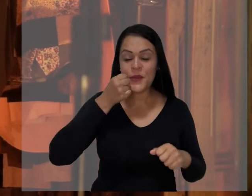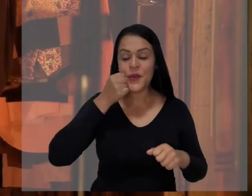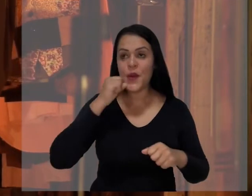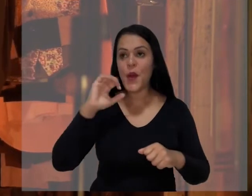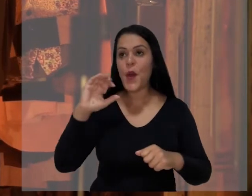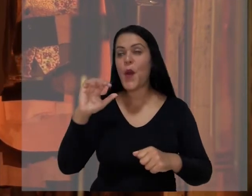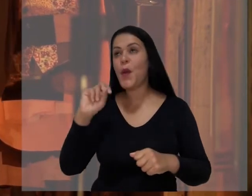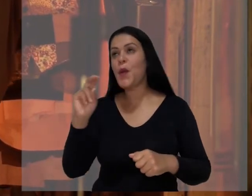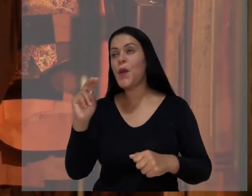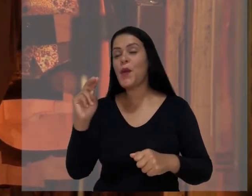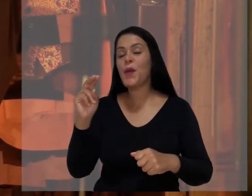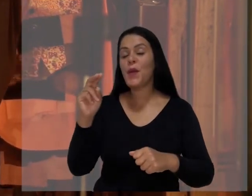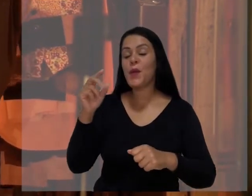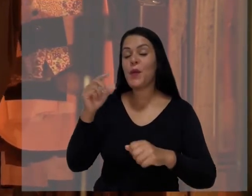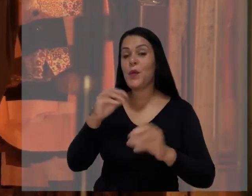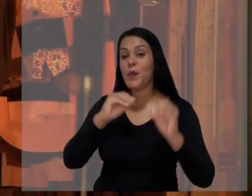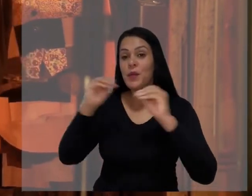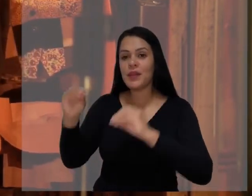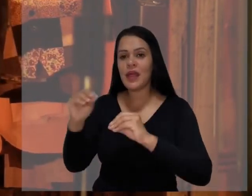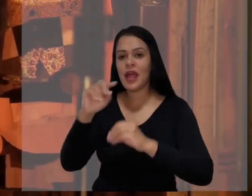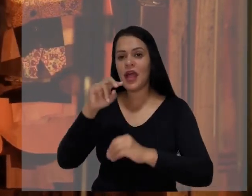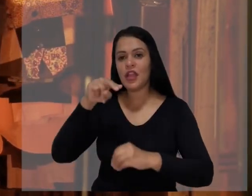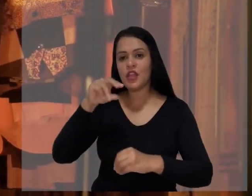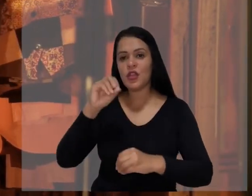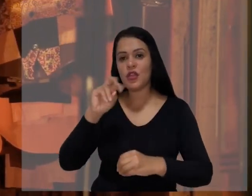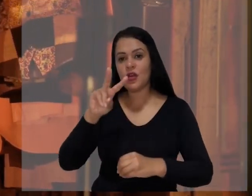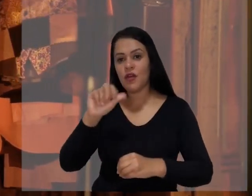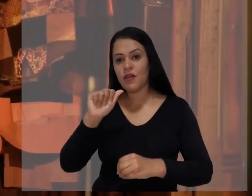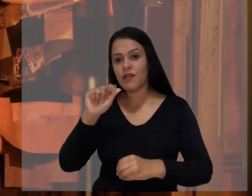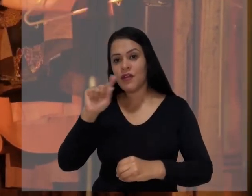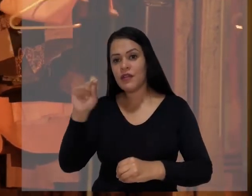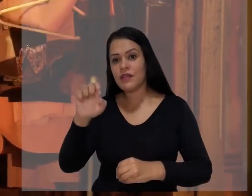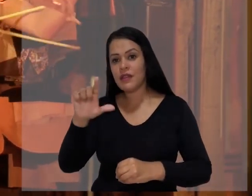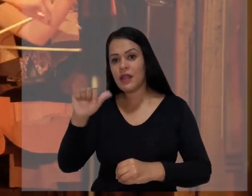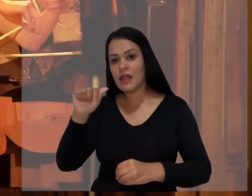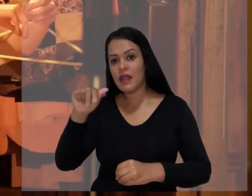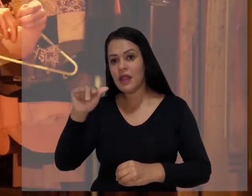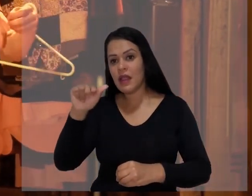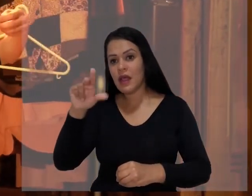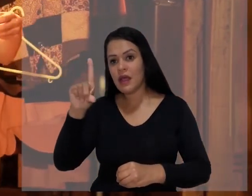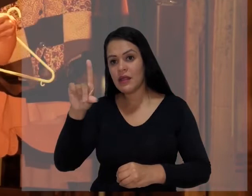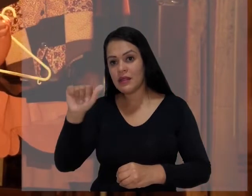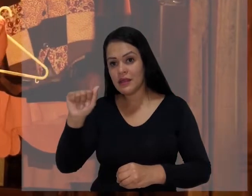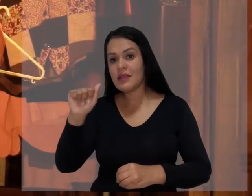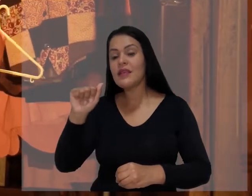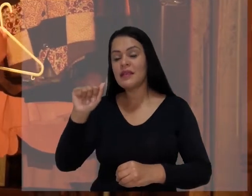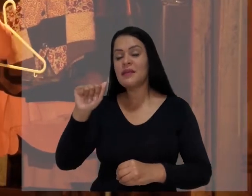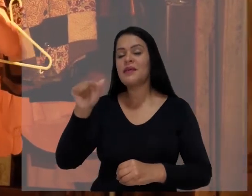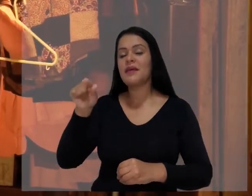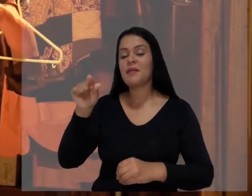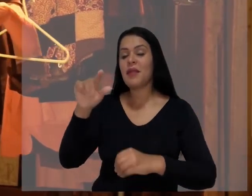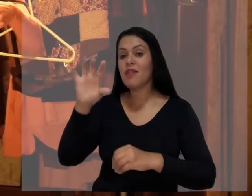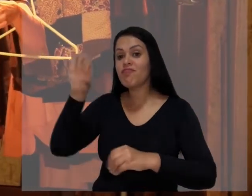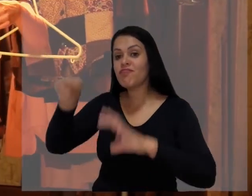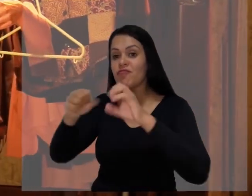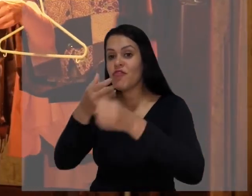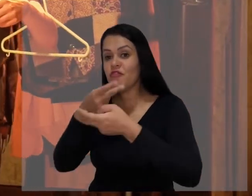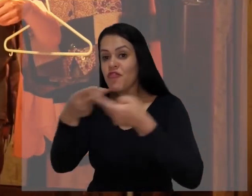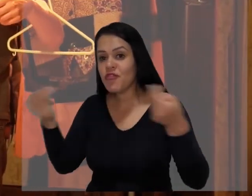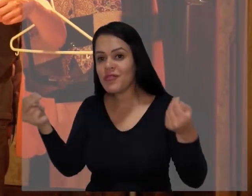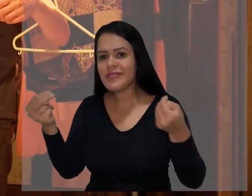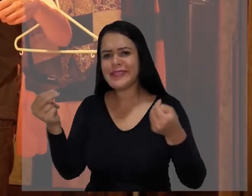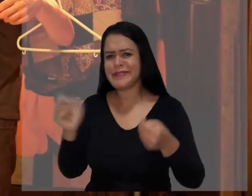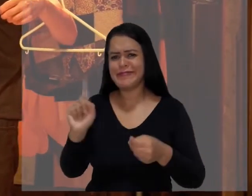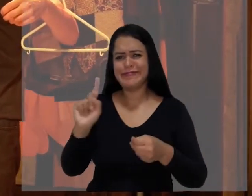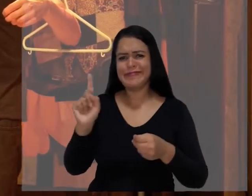na Nova Zelândia fez parte dessa visão. É, essa última acho que tá mais para tato mesmo, né? Colher tato. Ou seja,